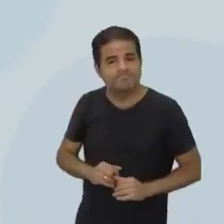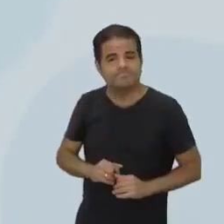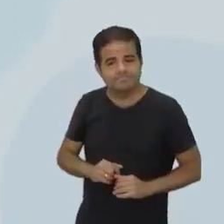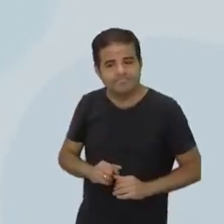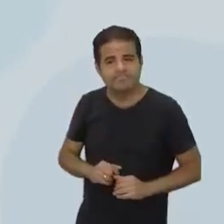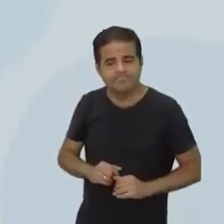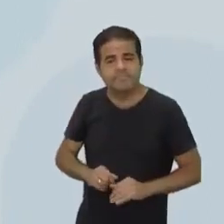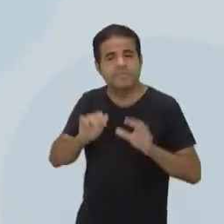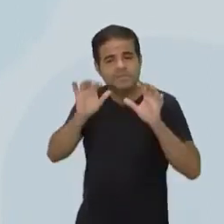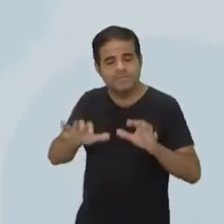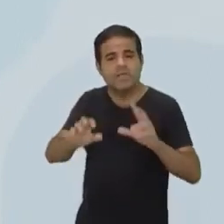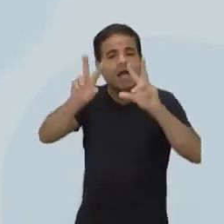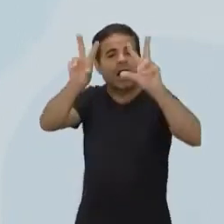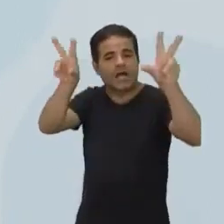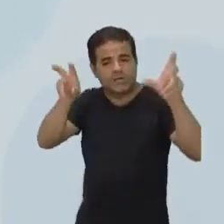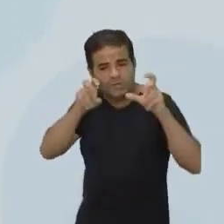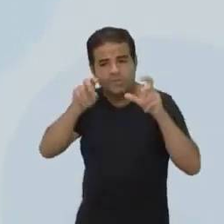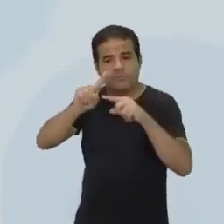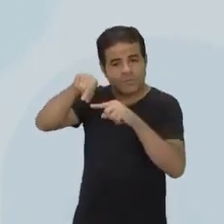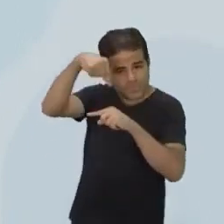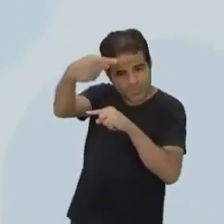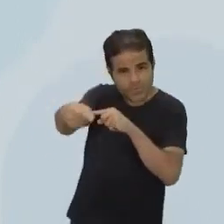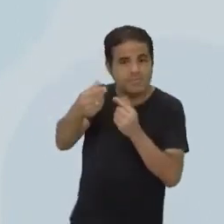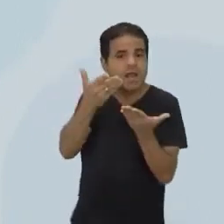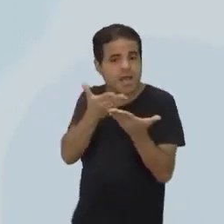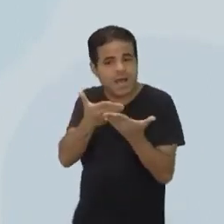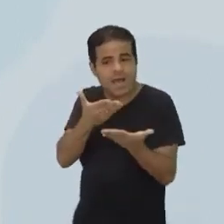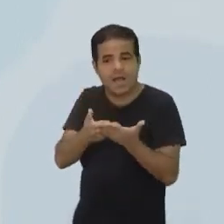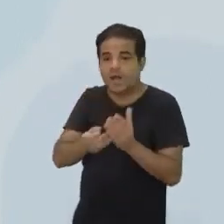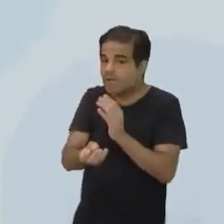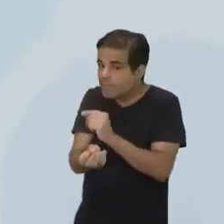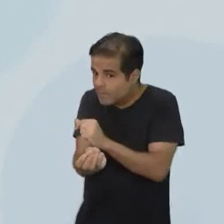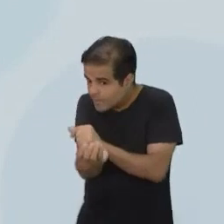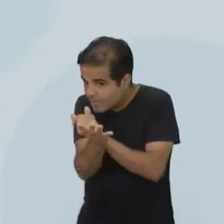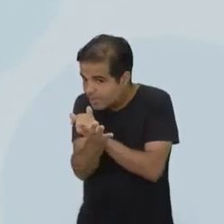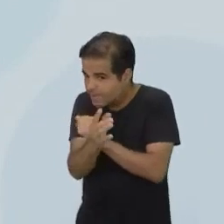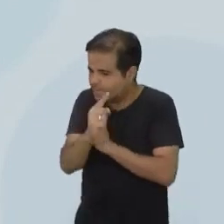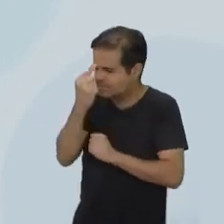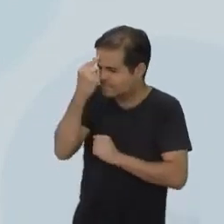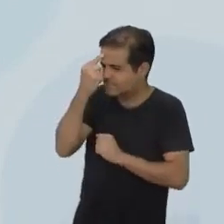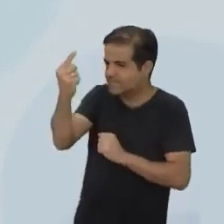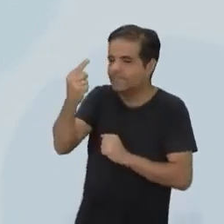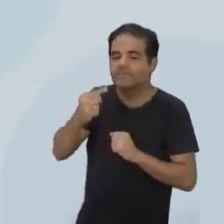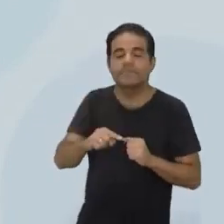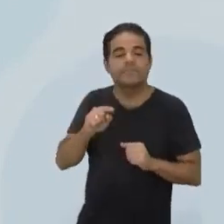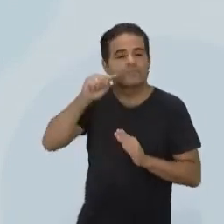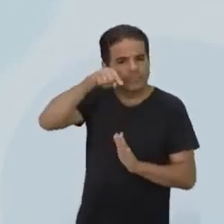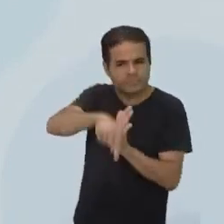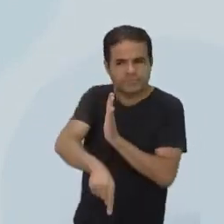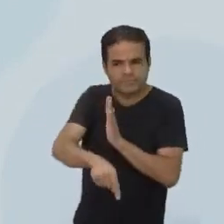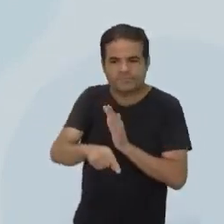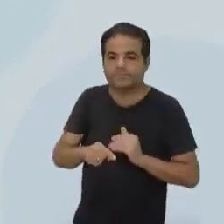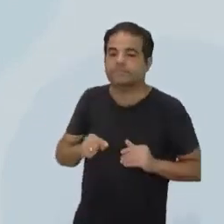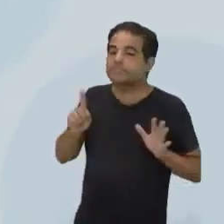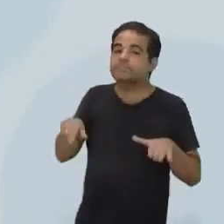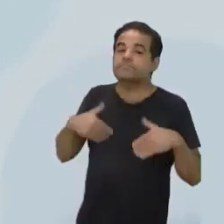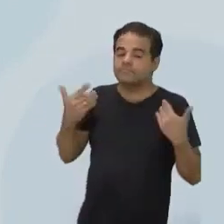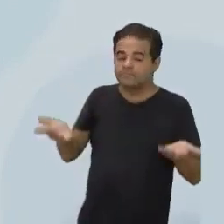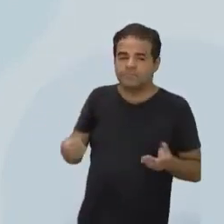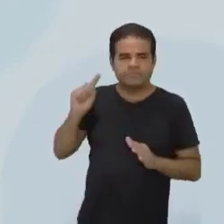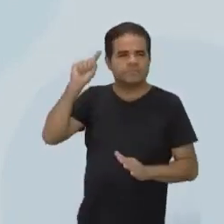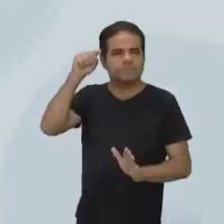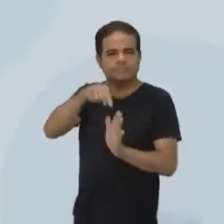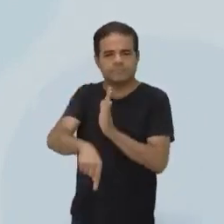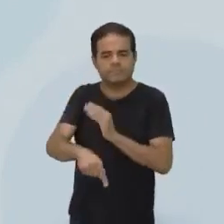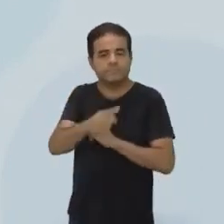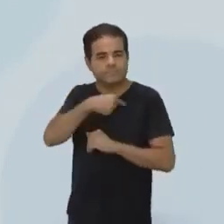fica como assunto para nossa próxima aula. Olha o spoiler, certo? O aprofundamento, aprofundando o